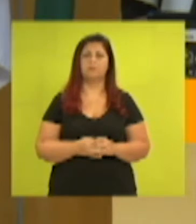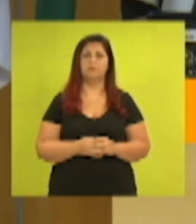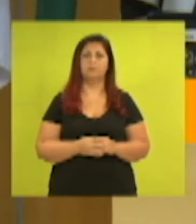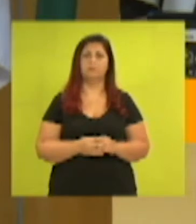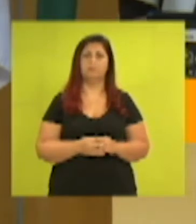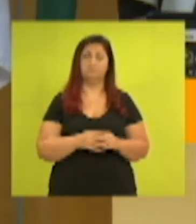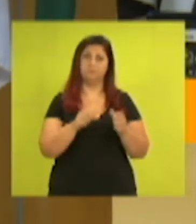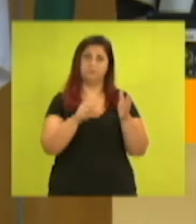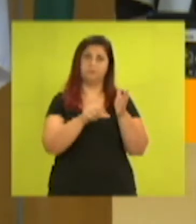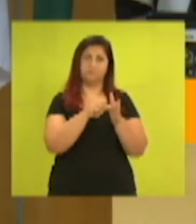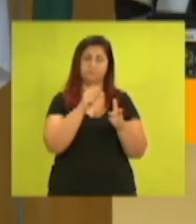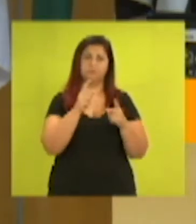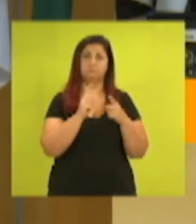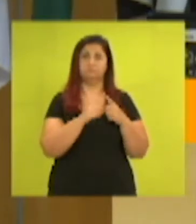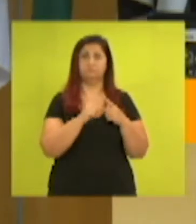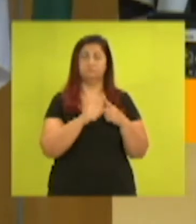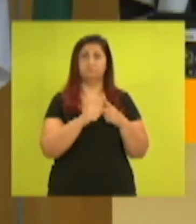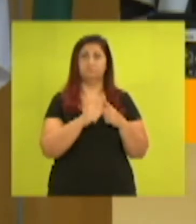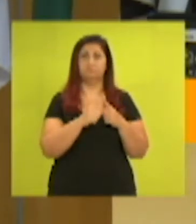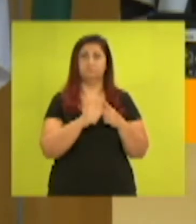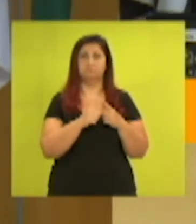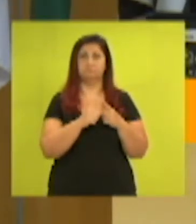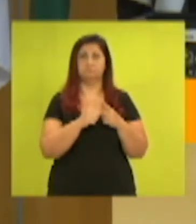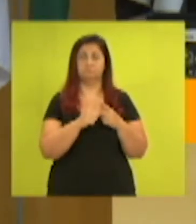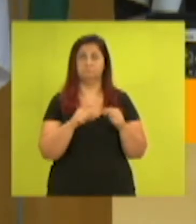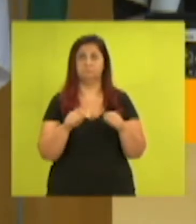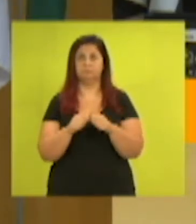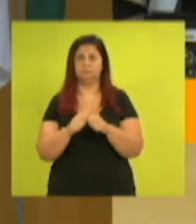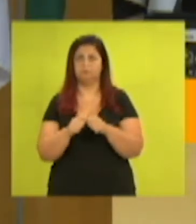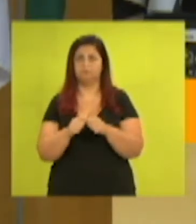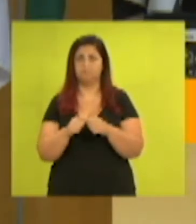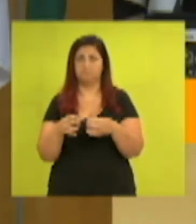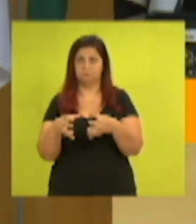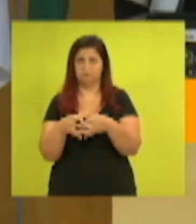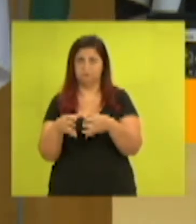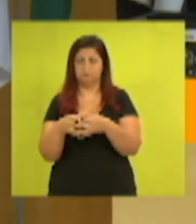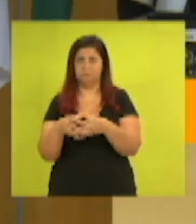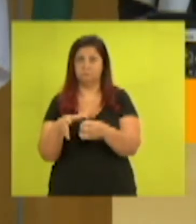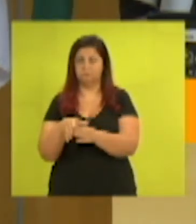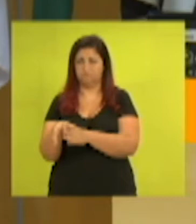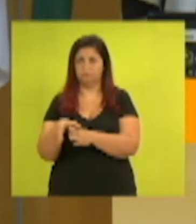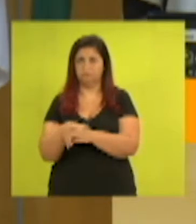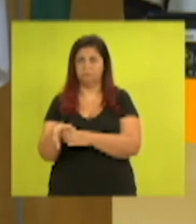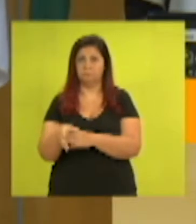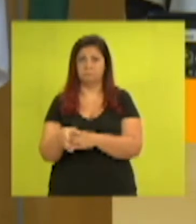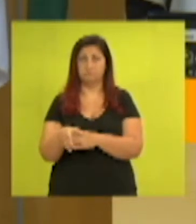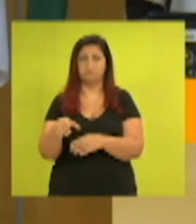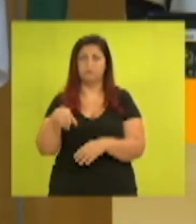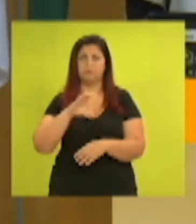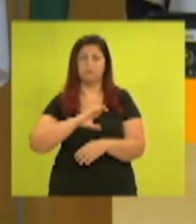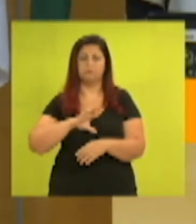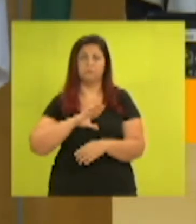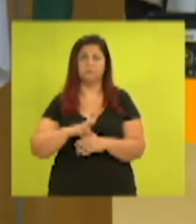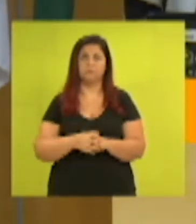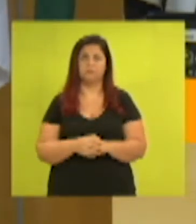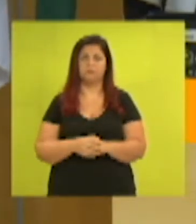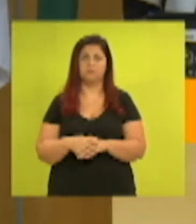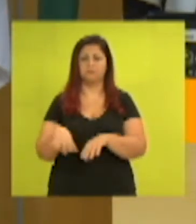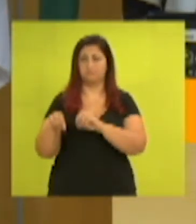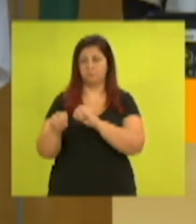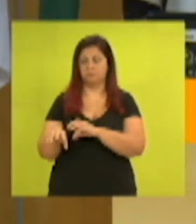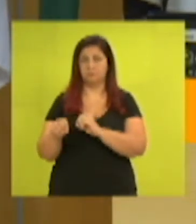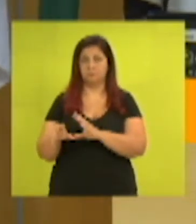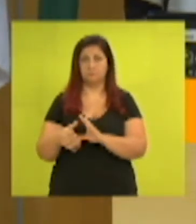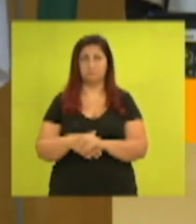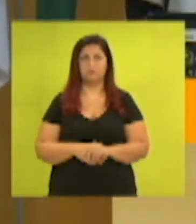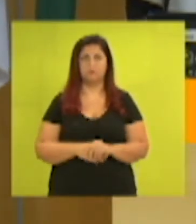primeiro, em tornar um conselho municipal de política pública da educação,